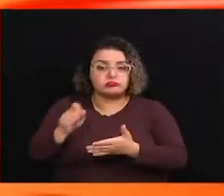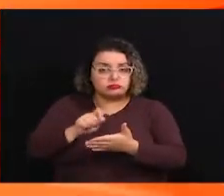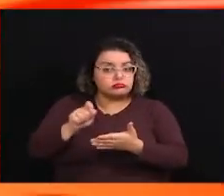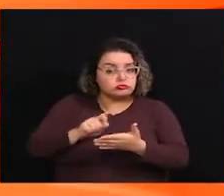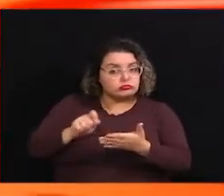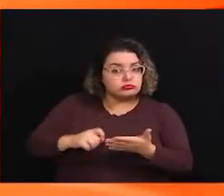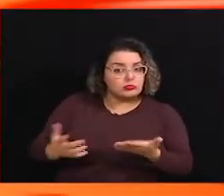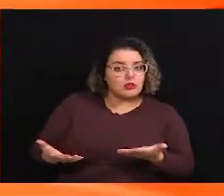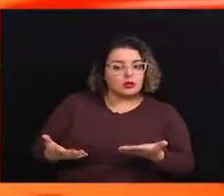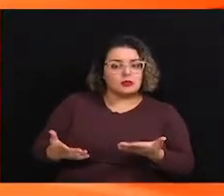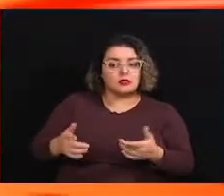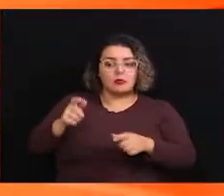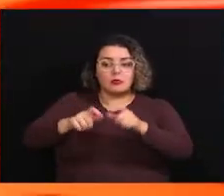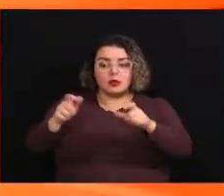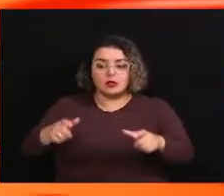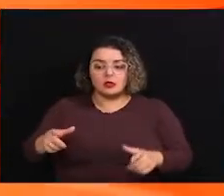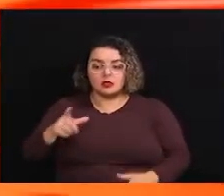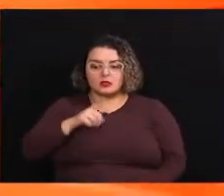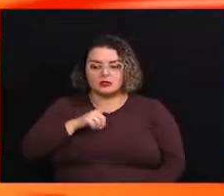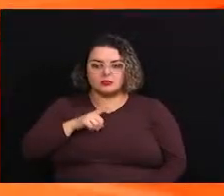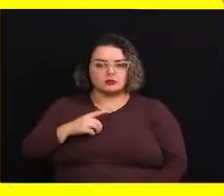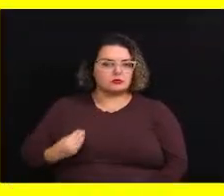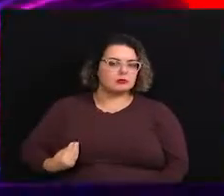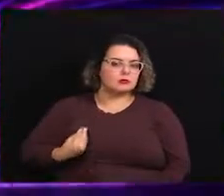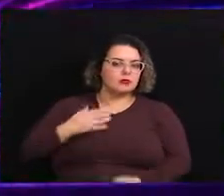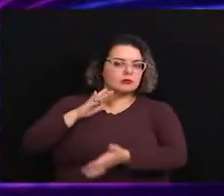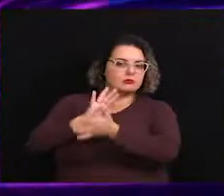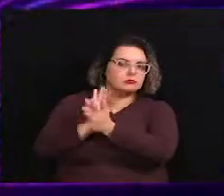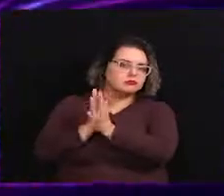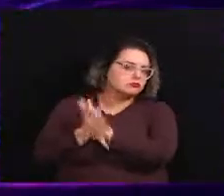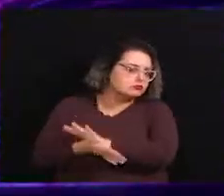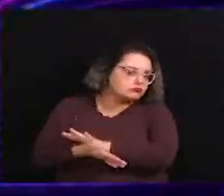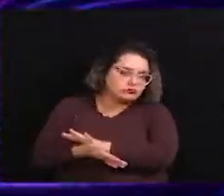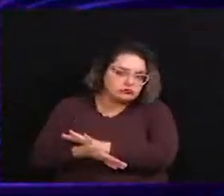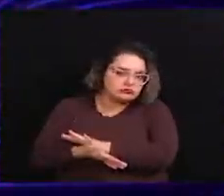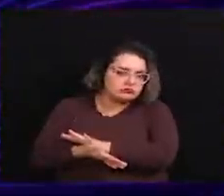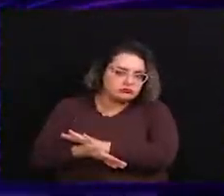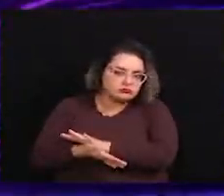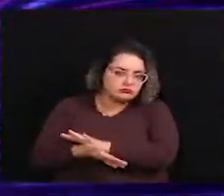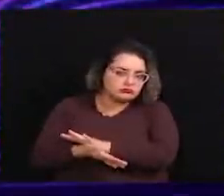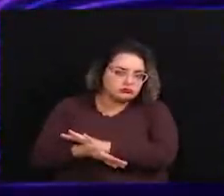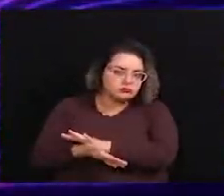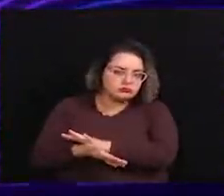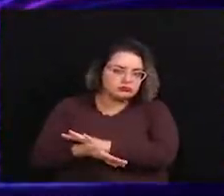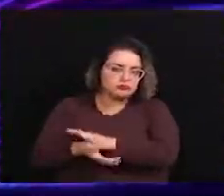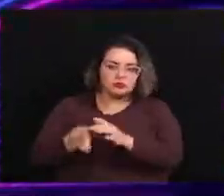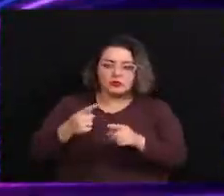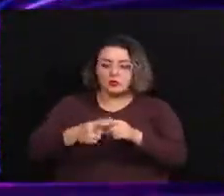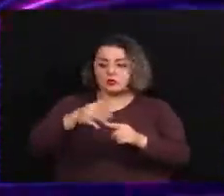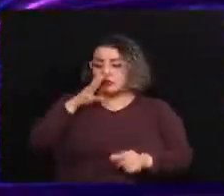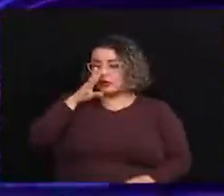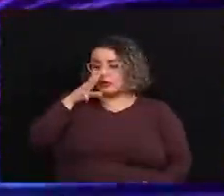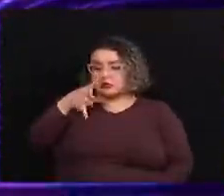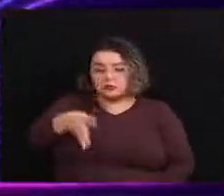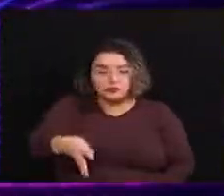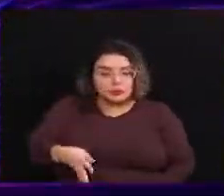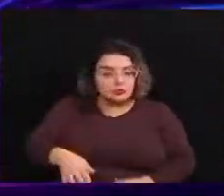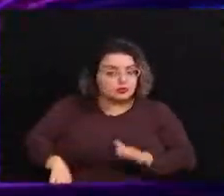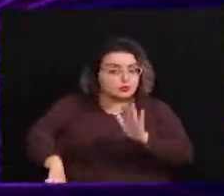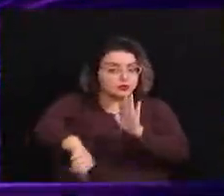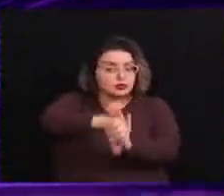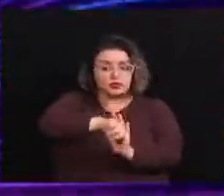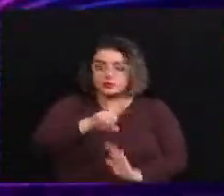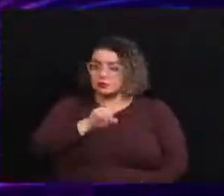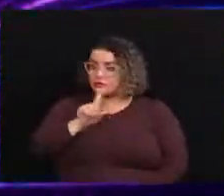história deles, né, do meu jeito. Então, são pessoas que tiveram a vida destruída, porque elas foram acusadas de crimes que elas